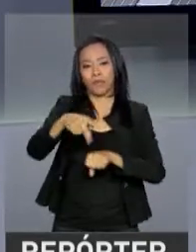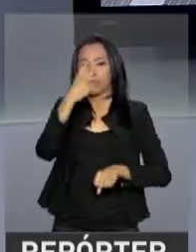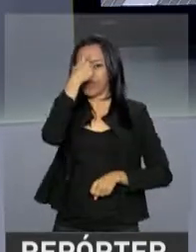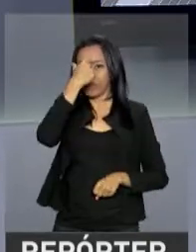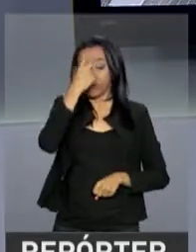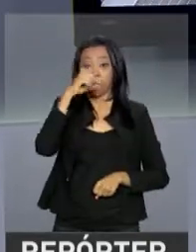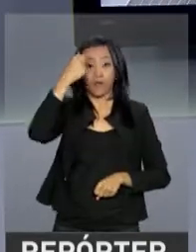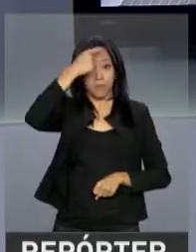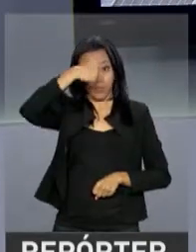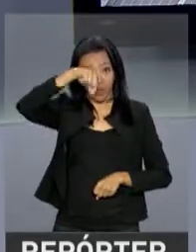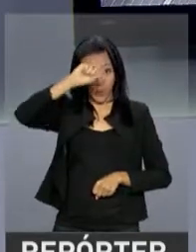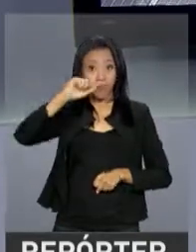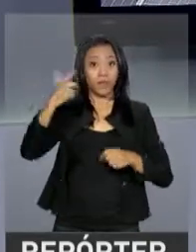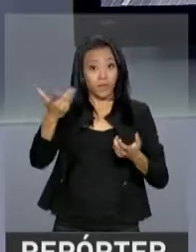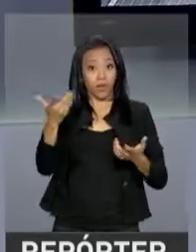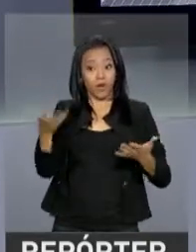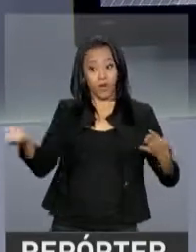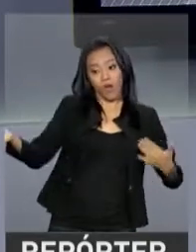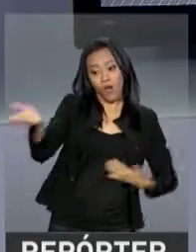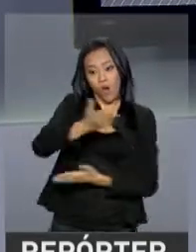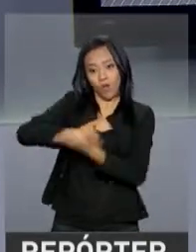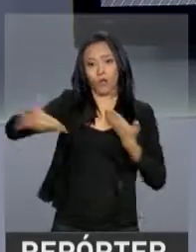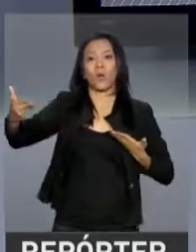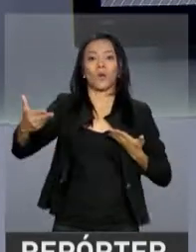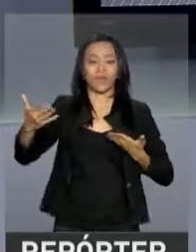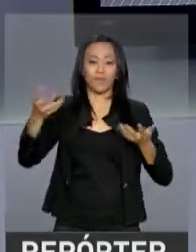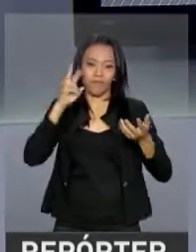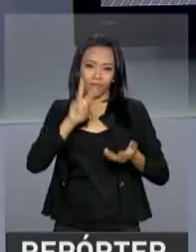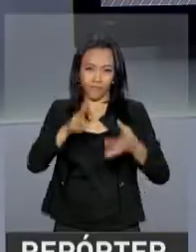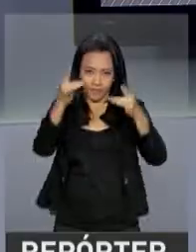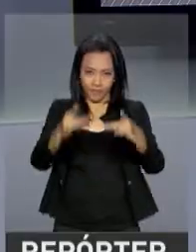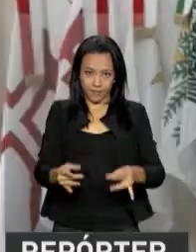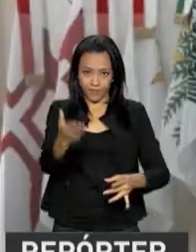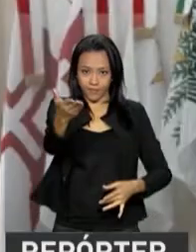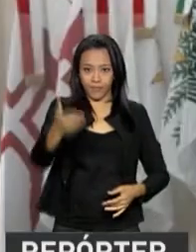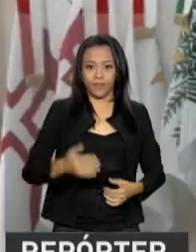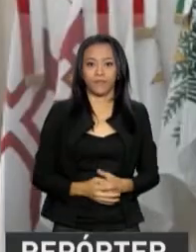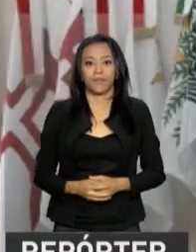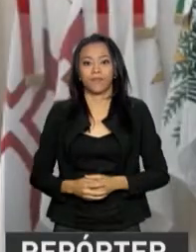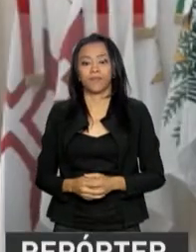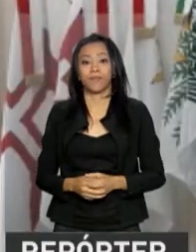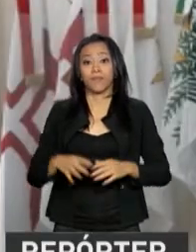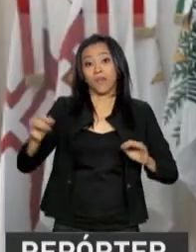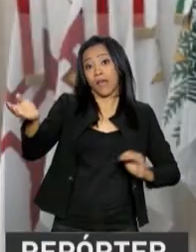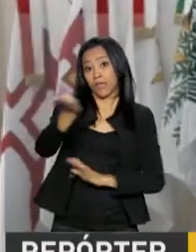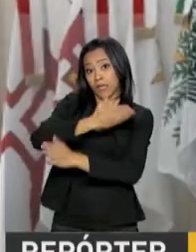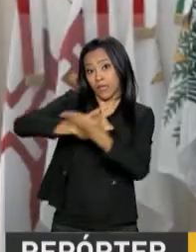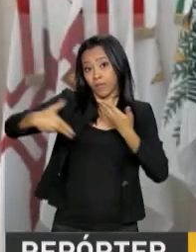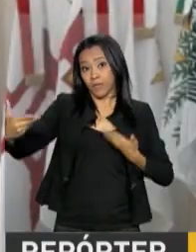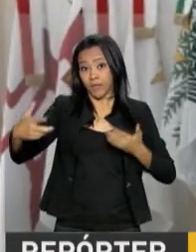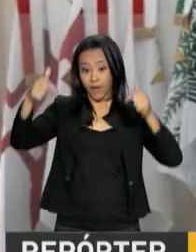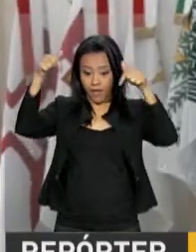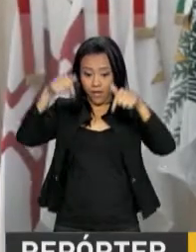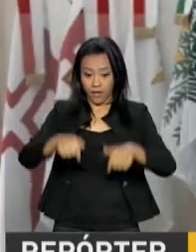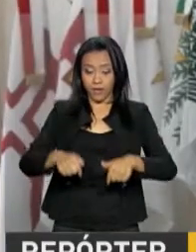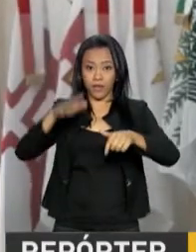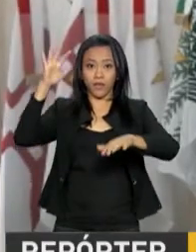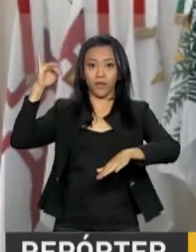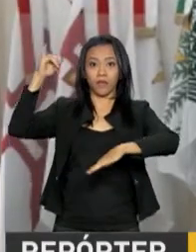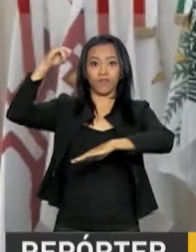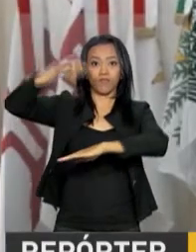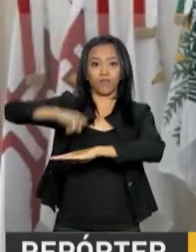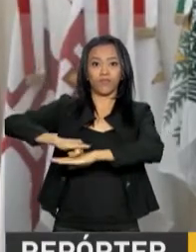a transmissão oficial de cargo e traz os detalhes a transmissão do carro é aqui na base aérea de brasília